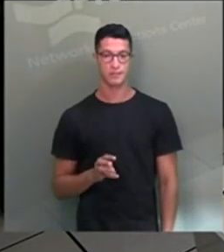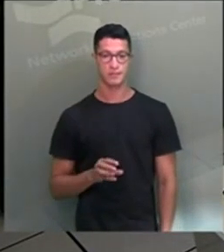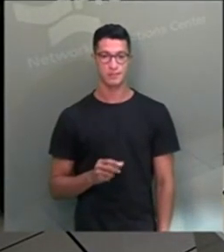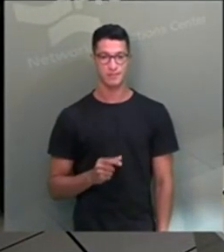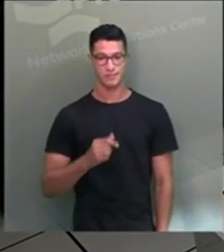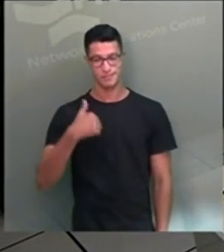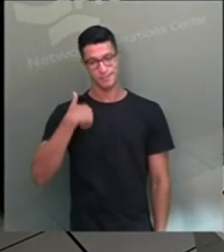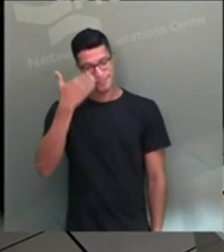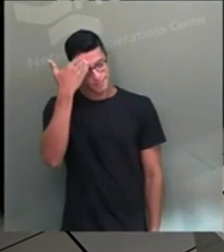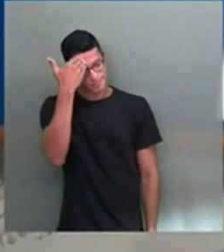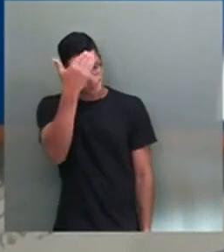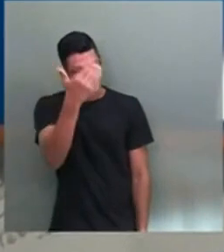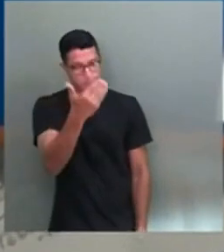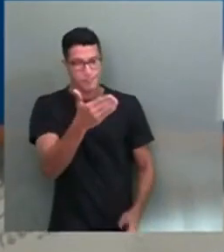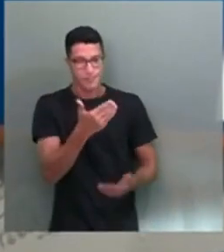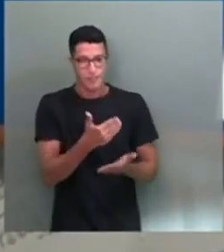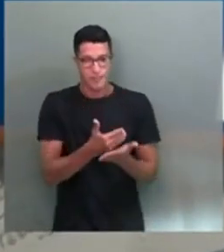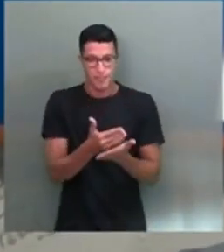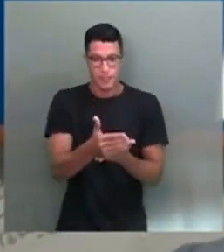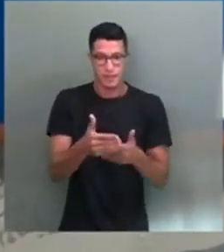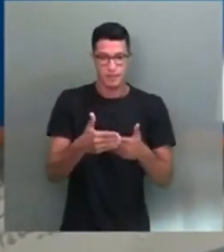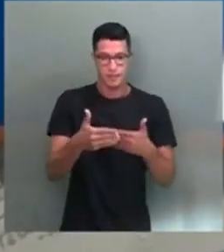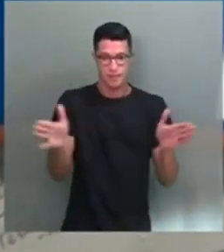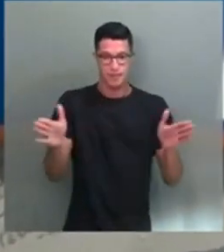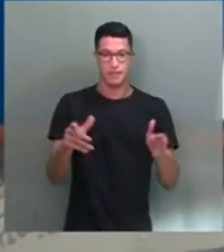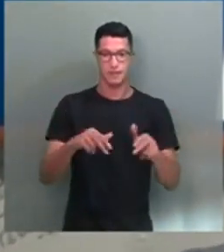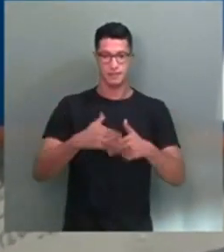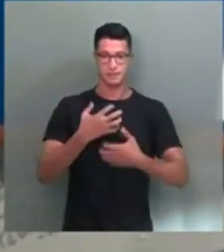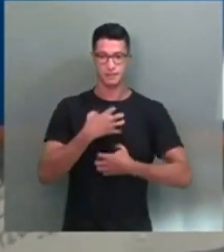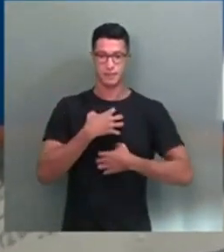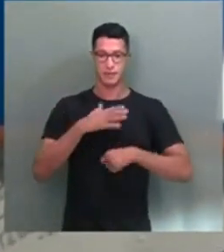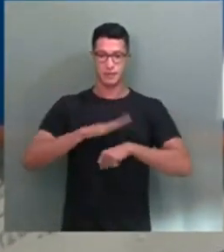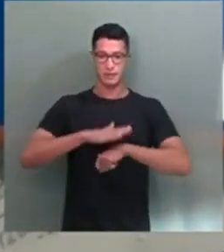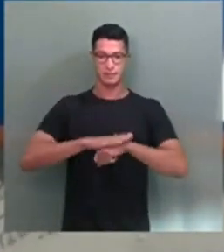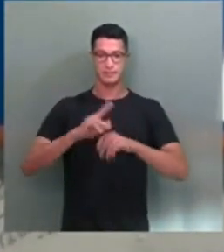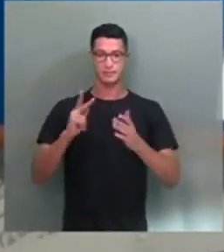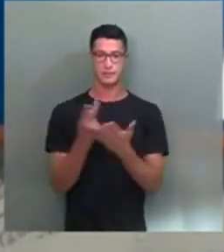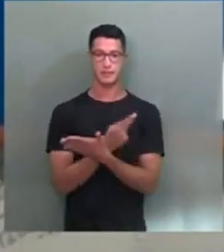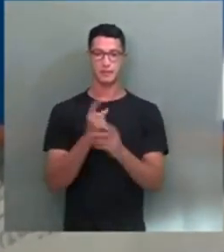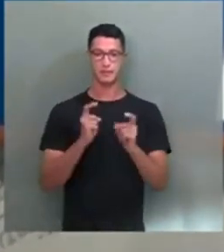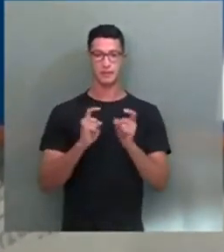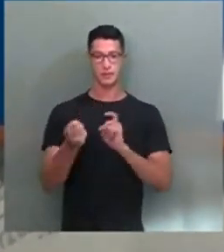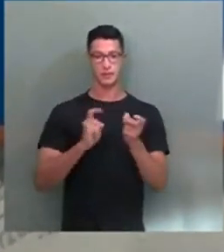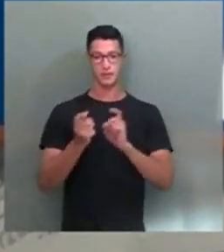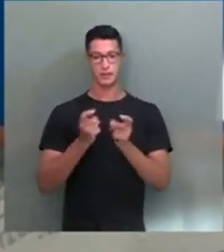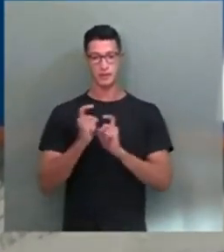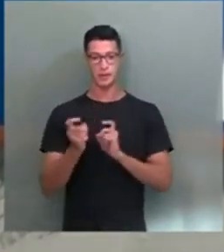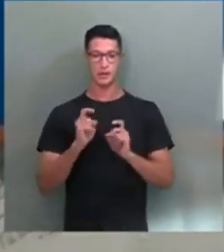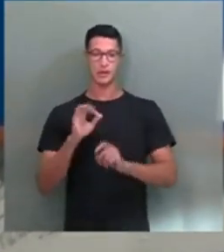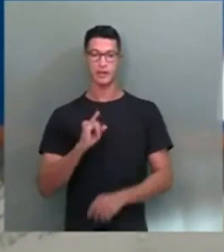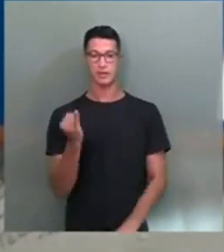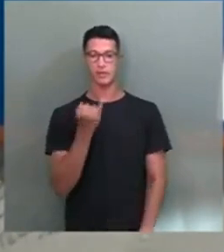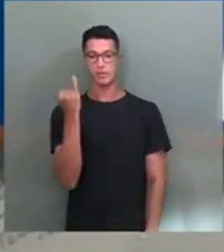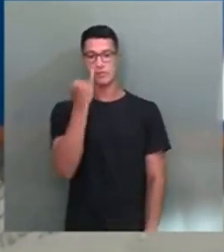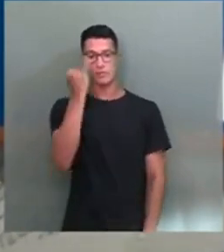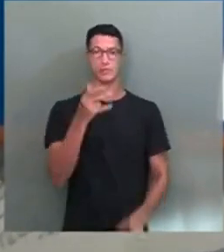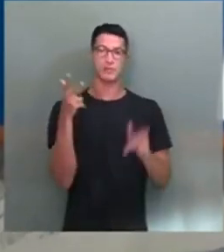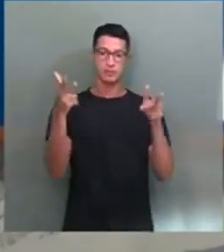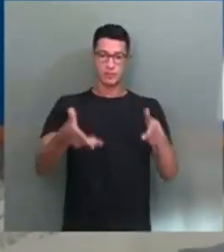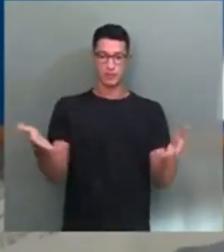Muito agradecido pela sua iniciativa no sentido de fazer acontecer uma reunião tão importante como a de